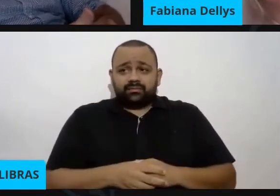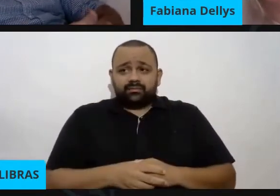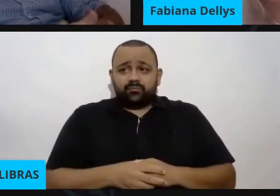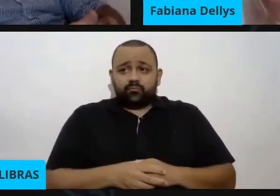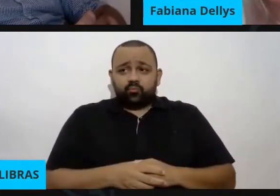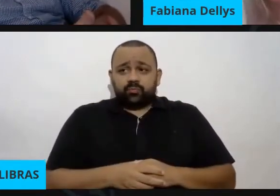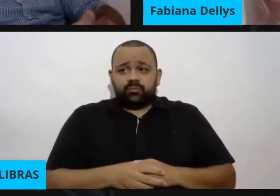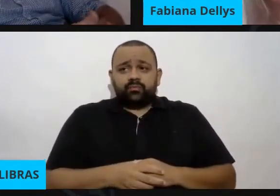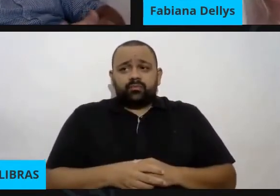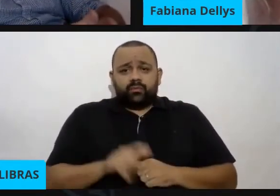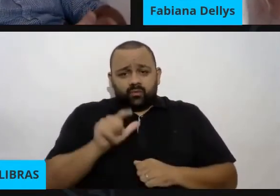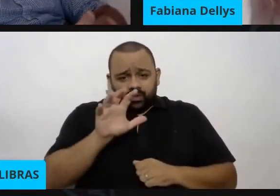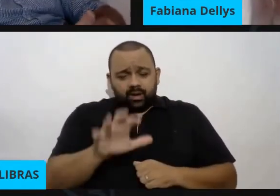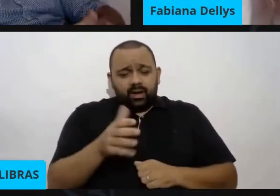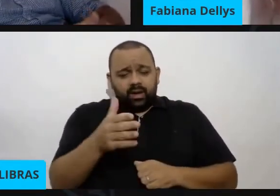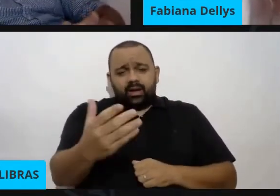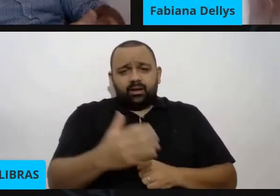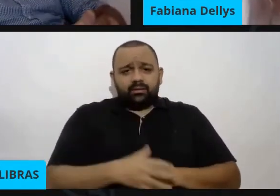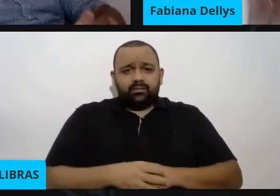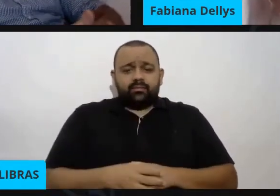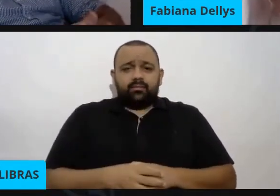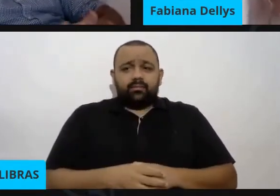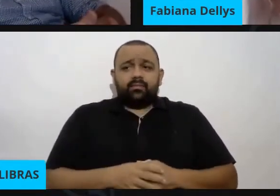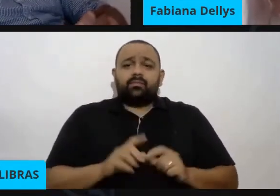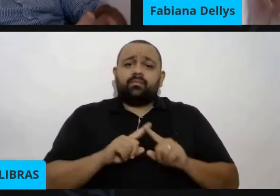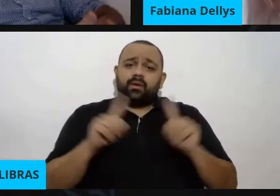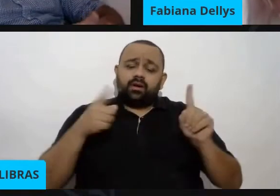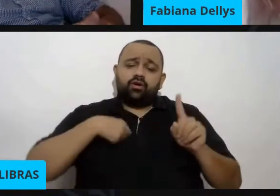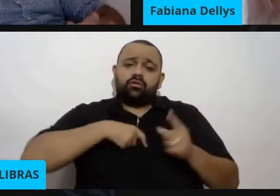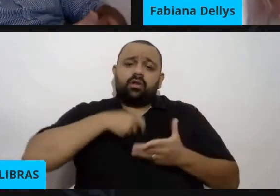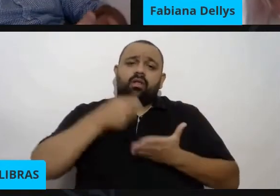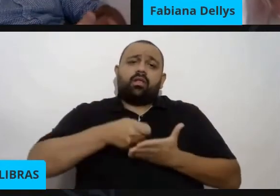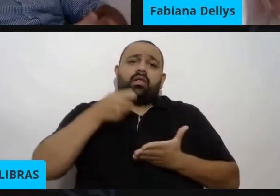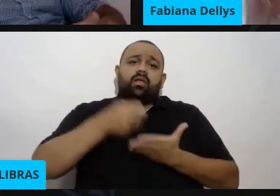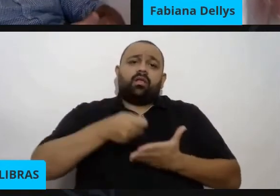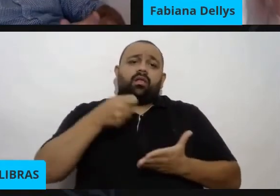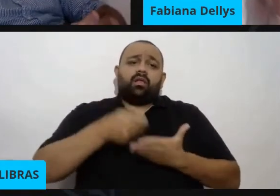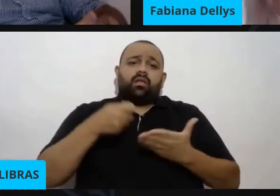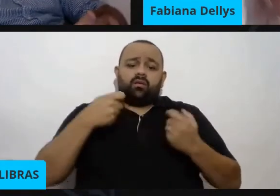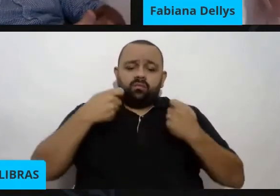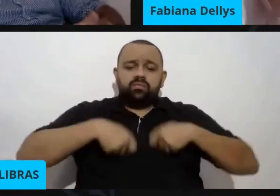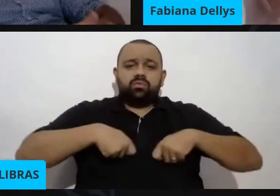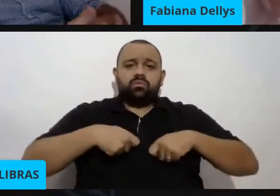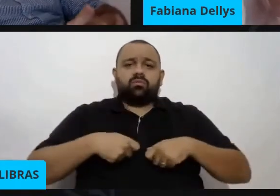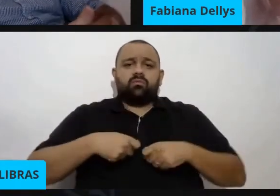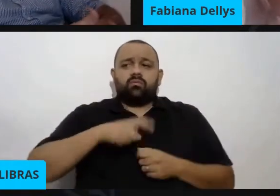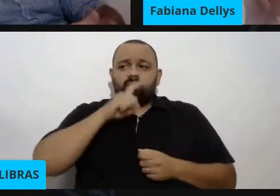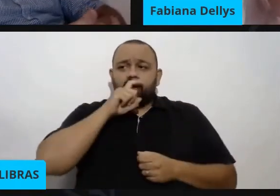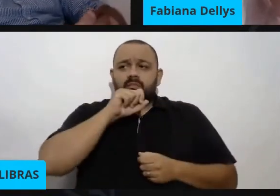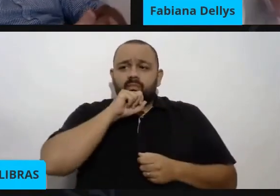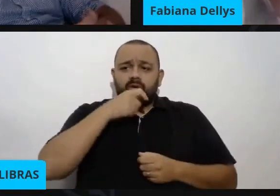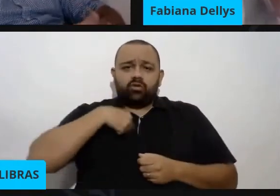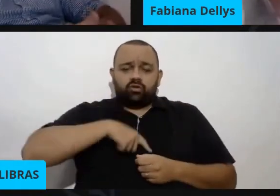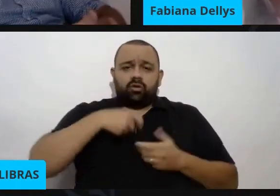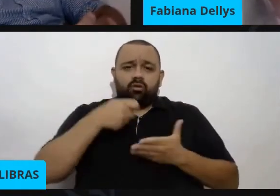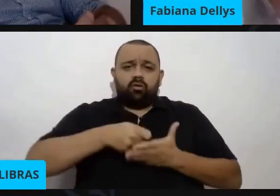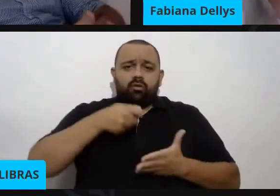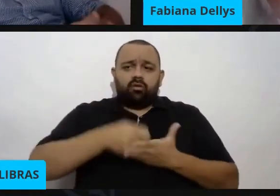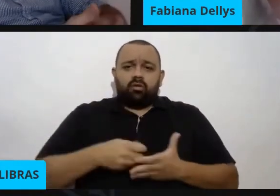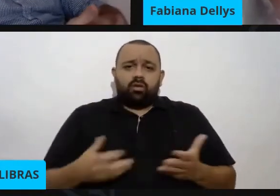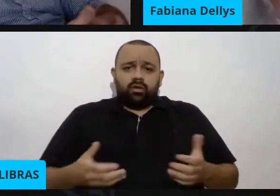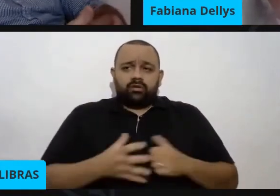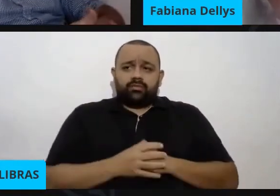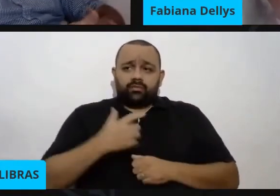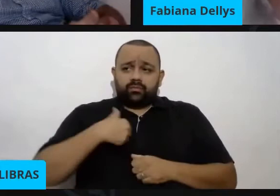O que é para ser, vai ser. Só que a gente se cobra tanto, né? Os pais se cobram tanto, a gente se cobra tanto, né? A